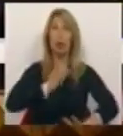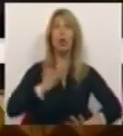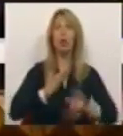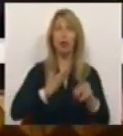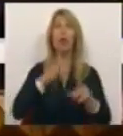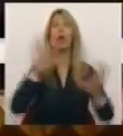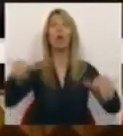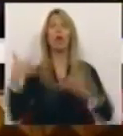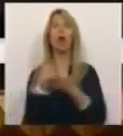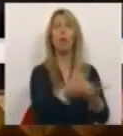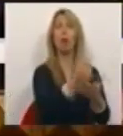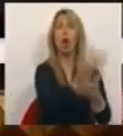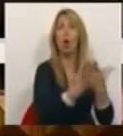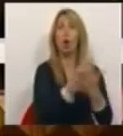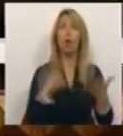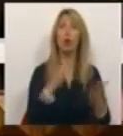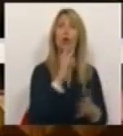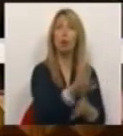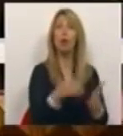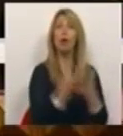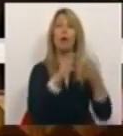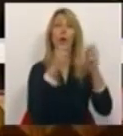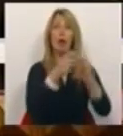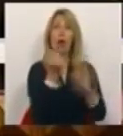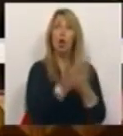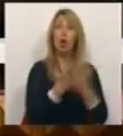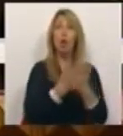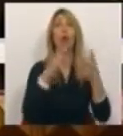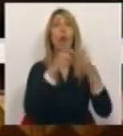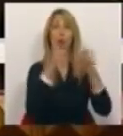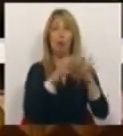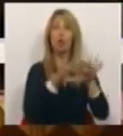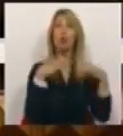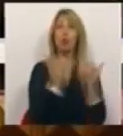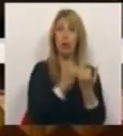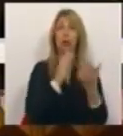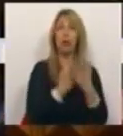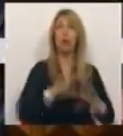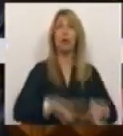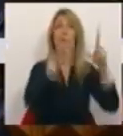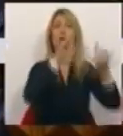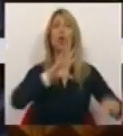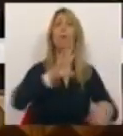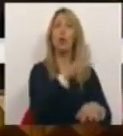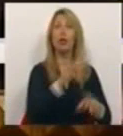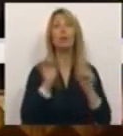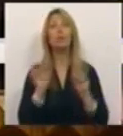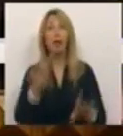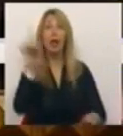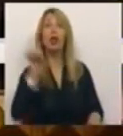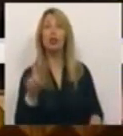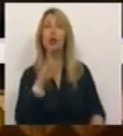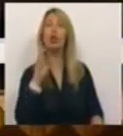a nossa economia, para responder a problemas económicos, para resolver problemas sociais e desenvolver o país? É essa a questão que se coloca e a resposta do